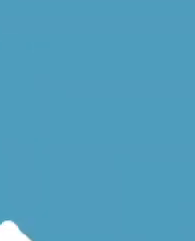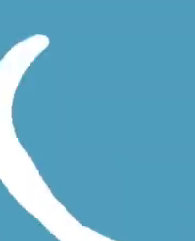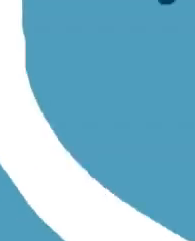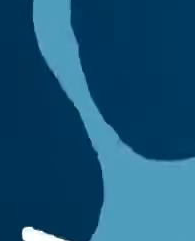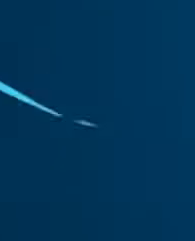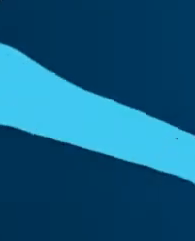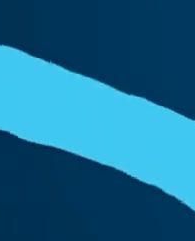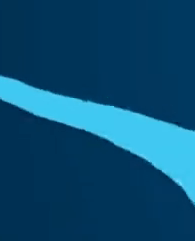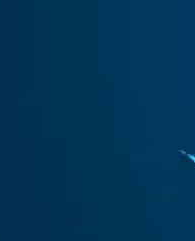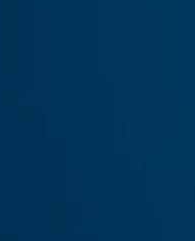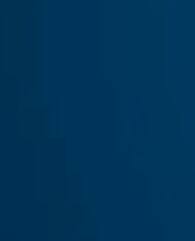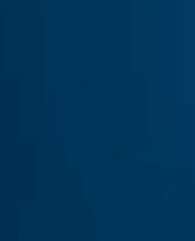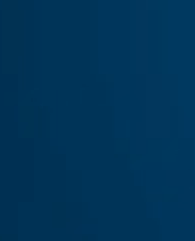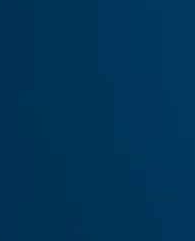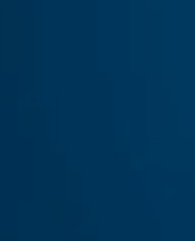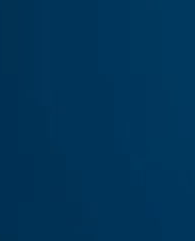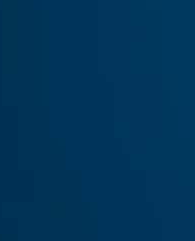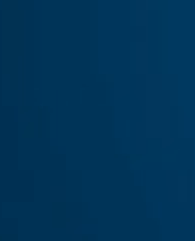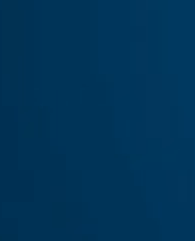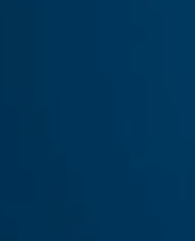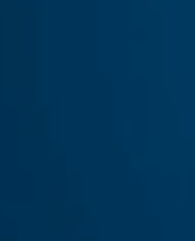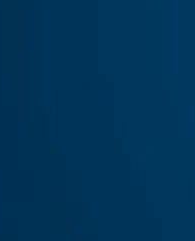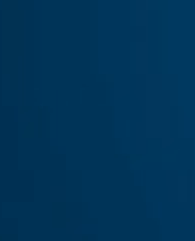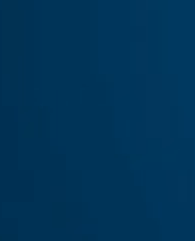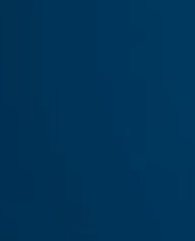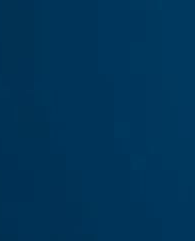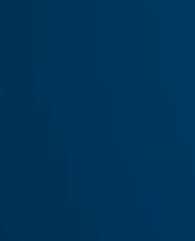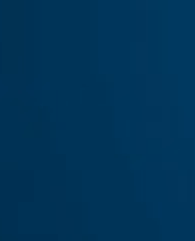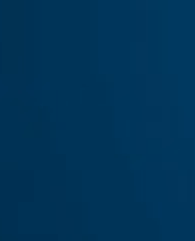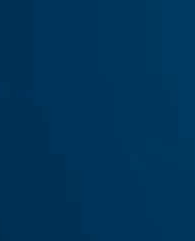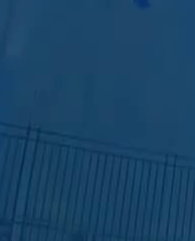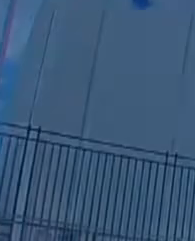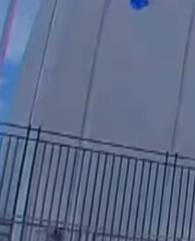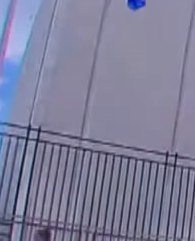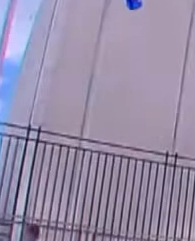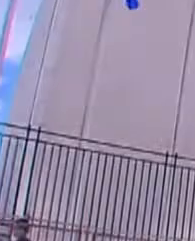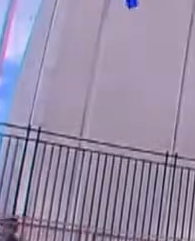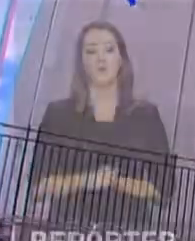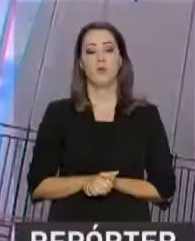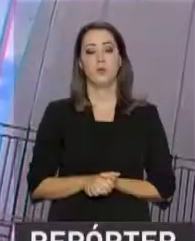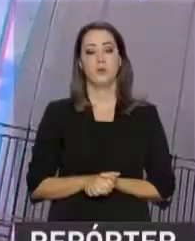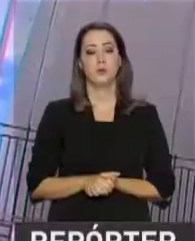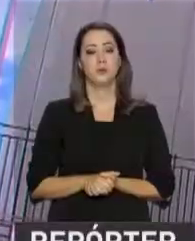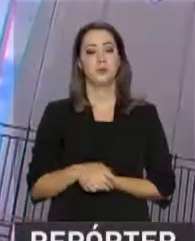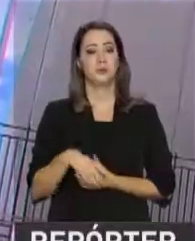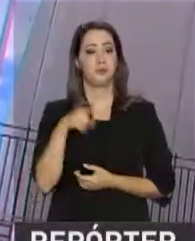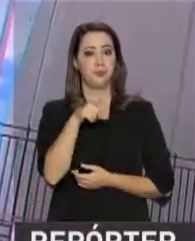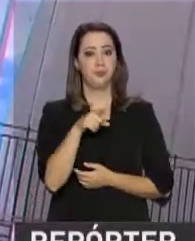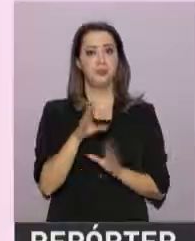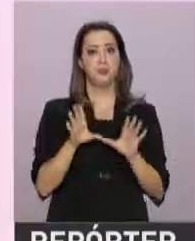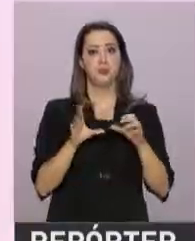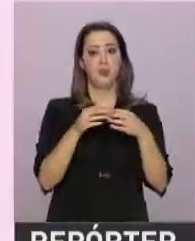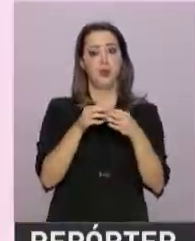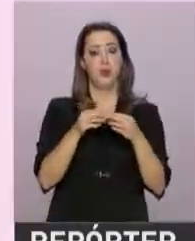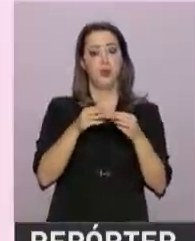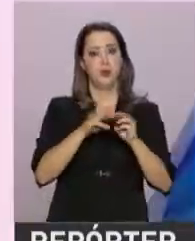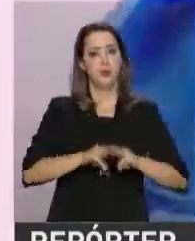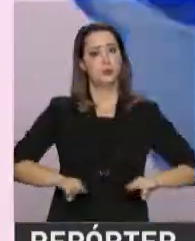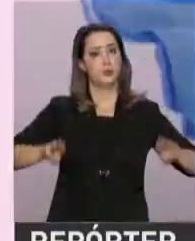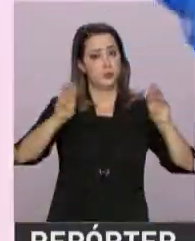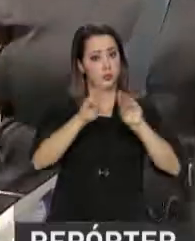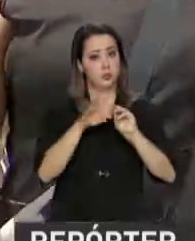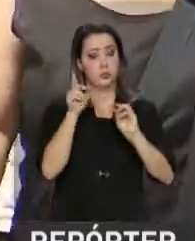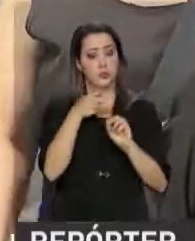vem aí o 8º fórum mundial da água segundo a organização das nações unidas